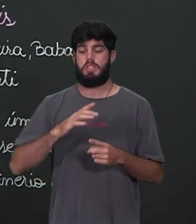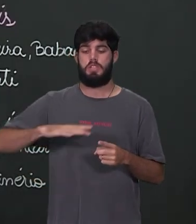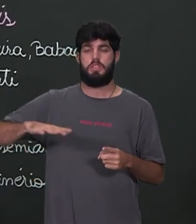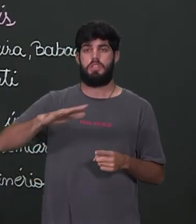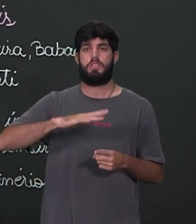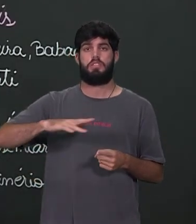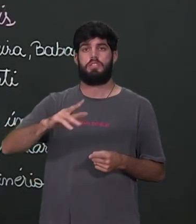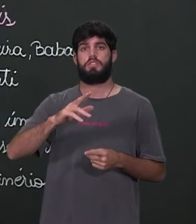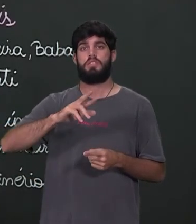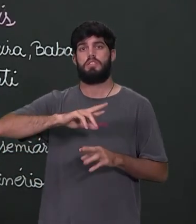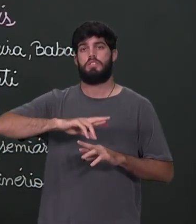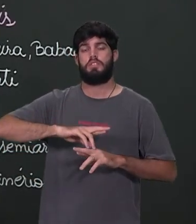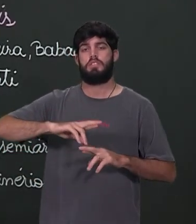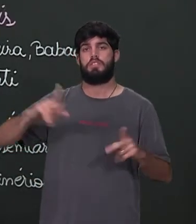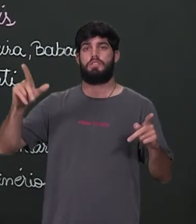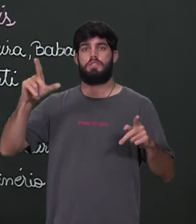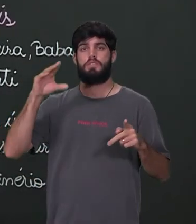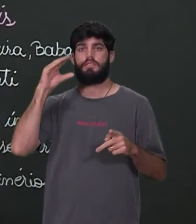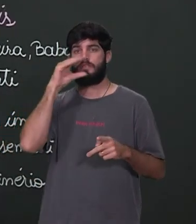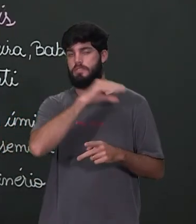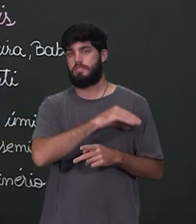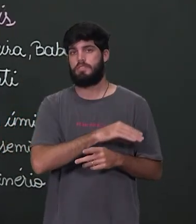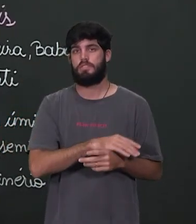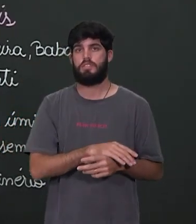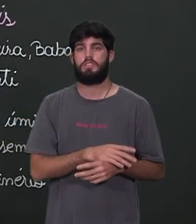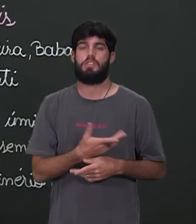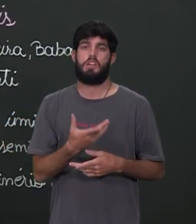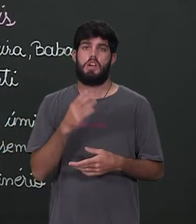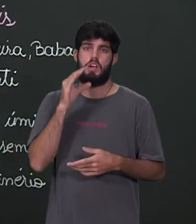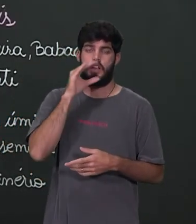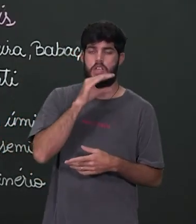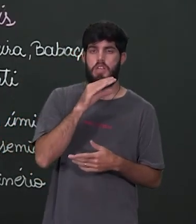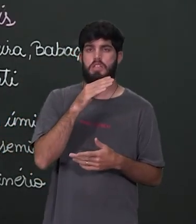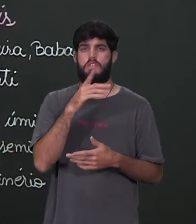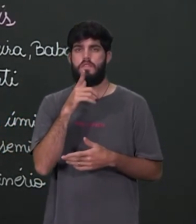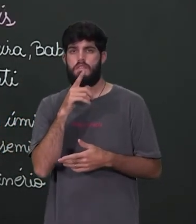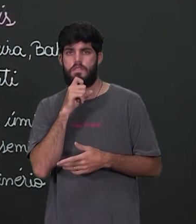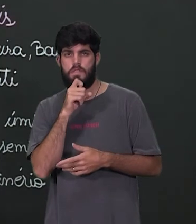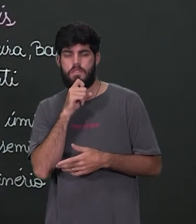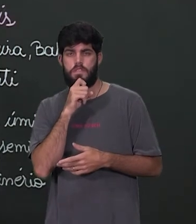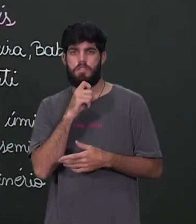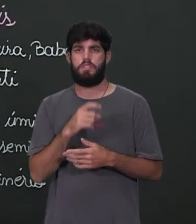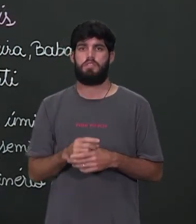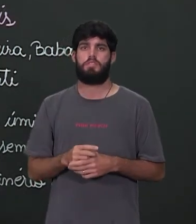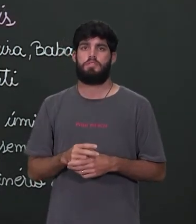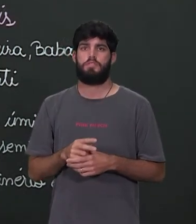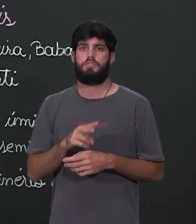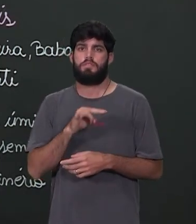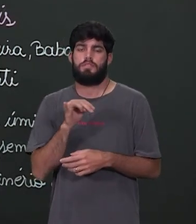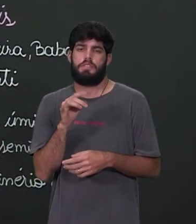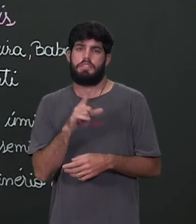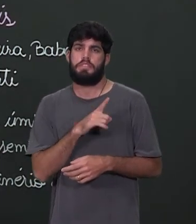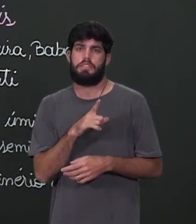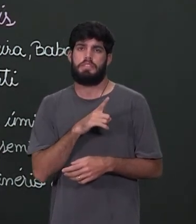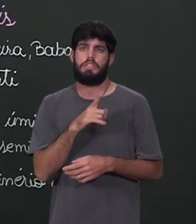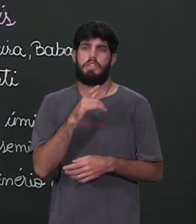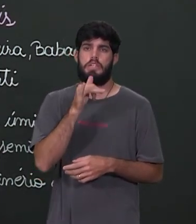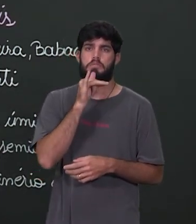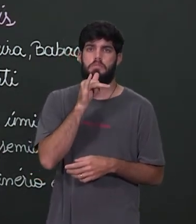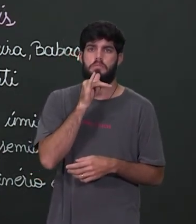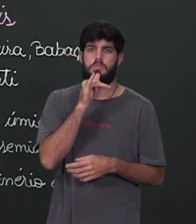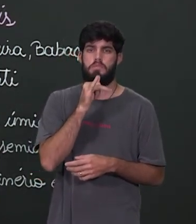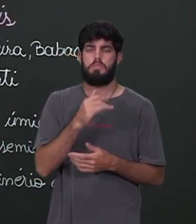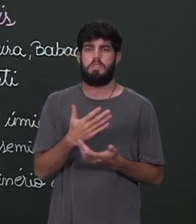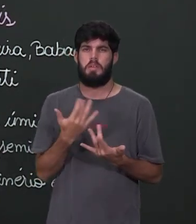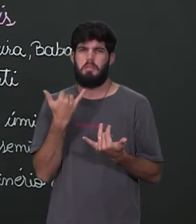ter diferentes climas. Então, repare, eu destaquei aqui que ela tem tanto um clima equatorial úmido, uma coisa mais puxada para a